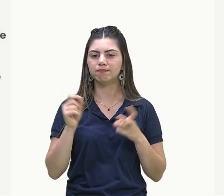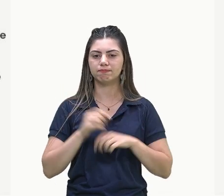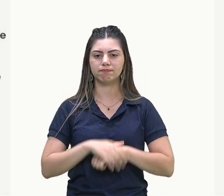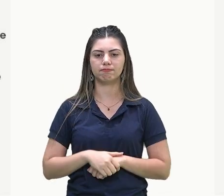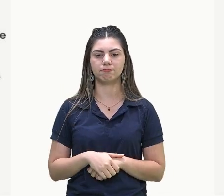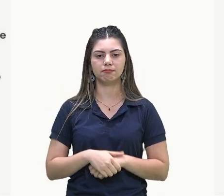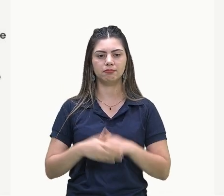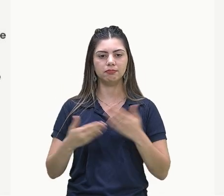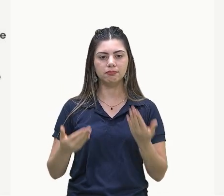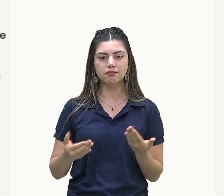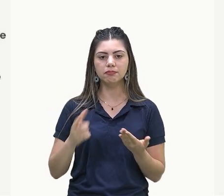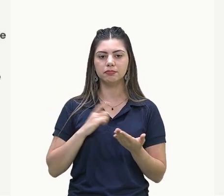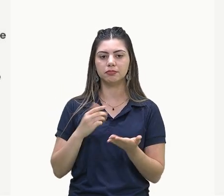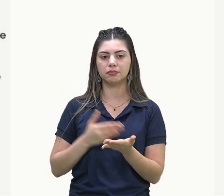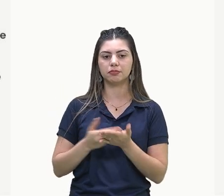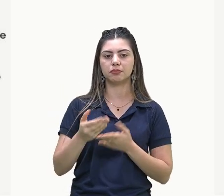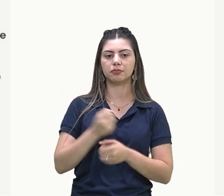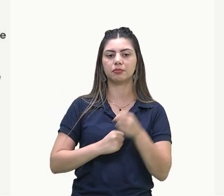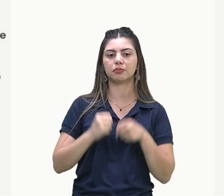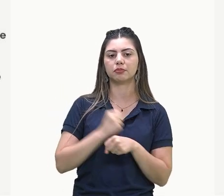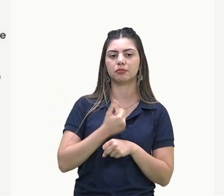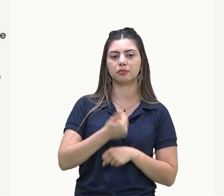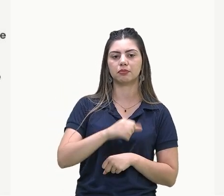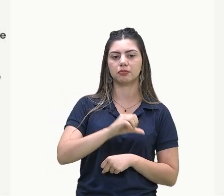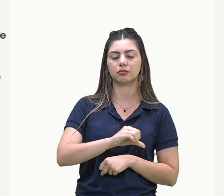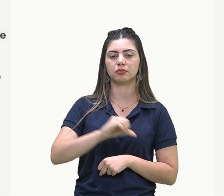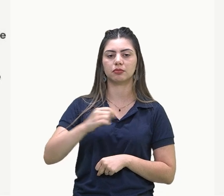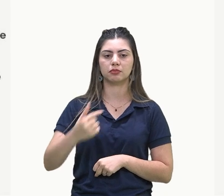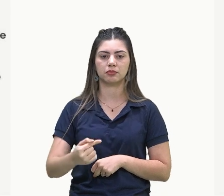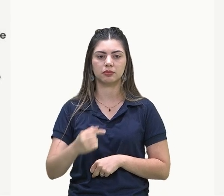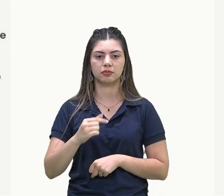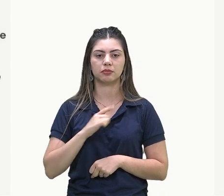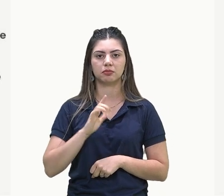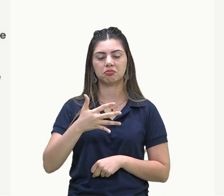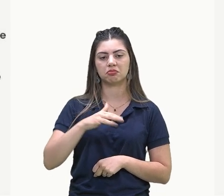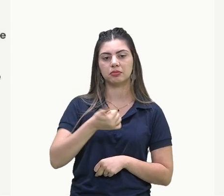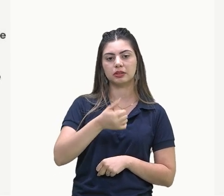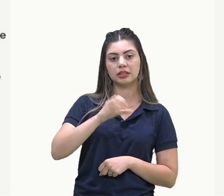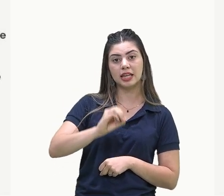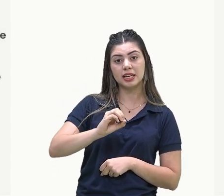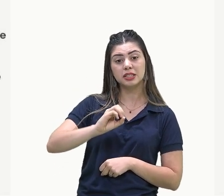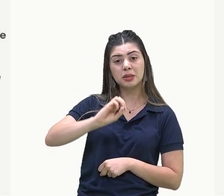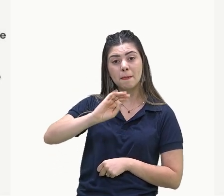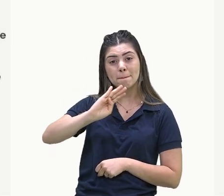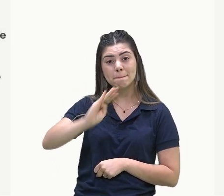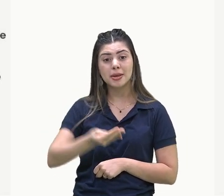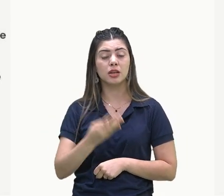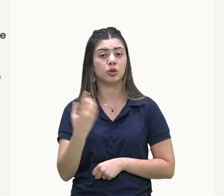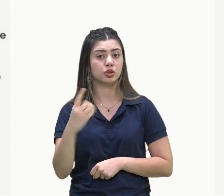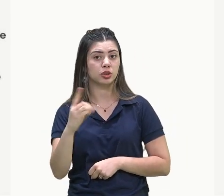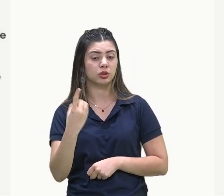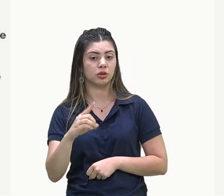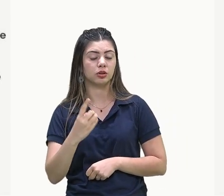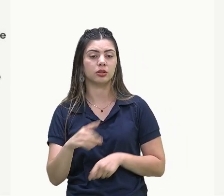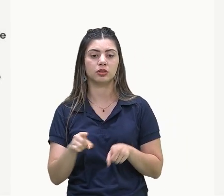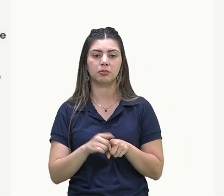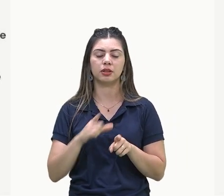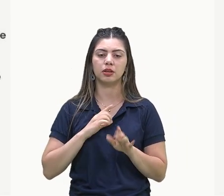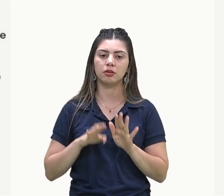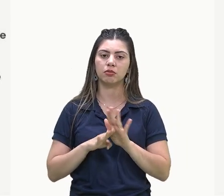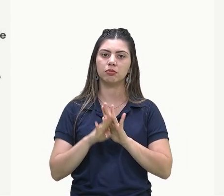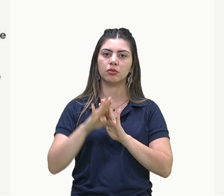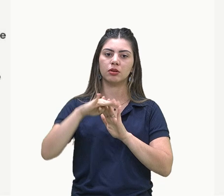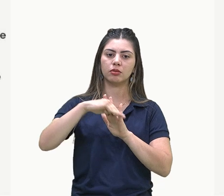que vai ocorrer em 1997 em torno de 10 bilhões de dólares, né? Tem ali uma leve subida